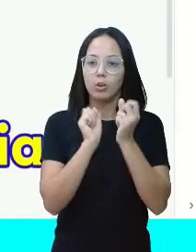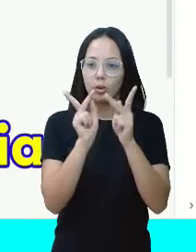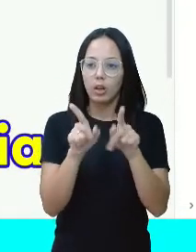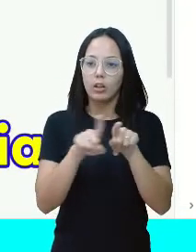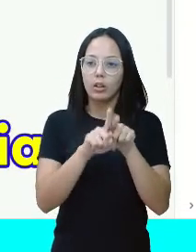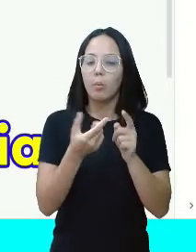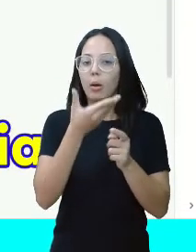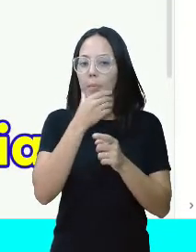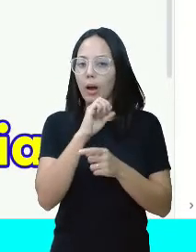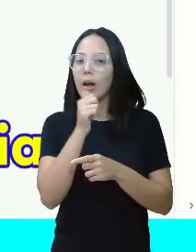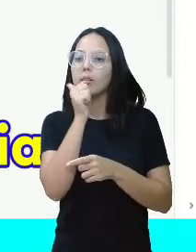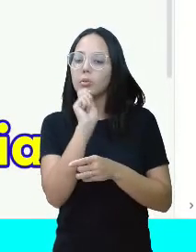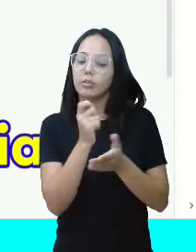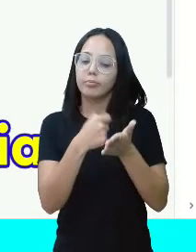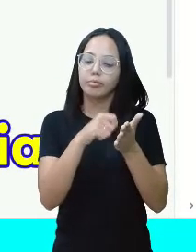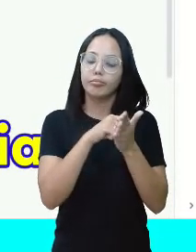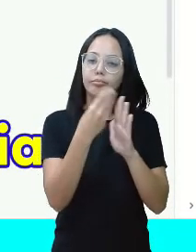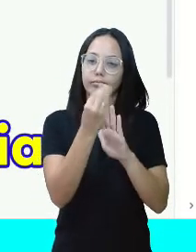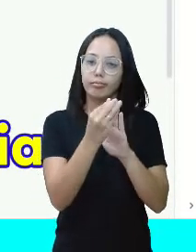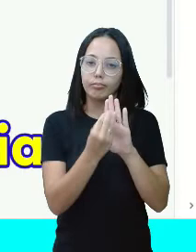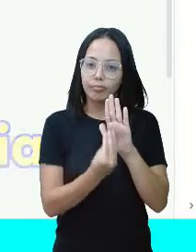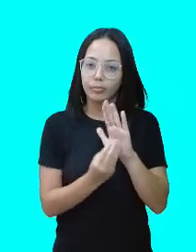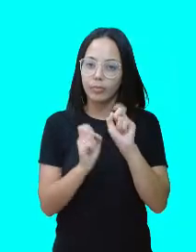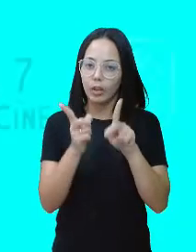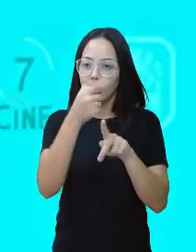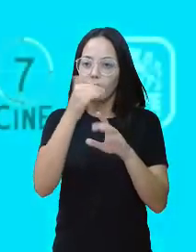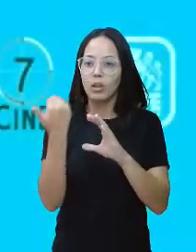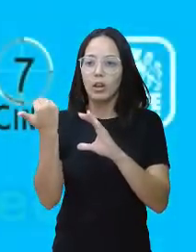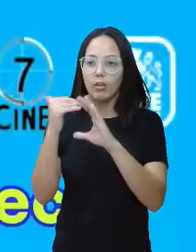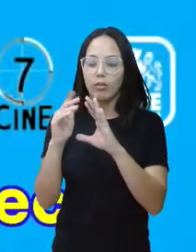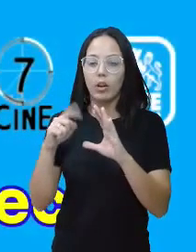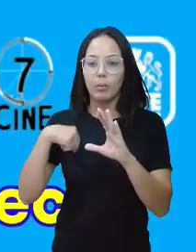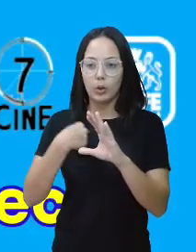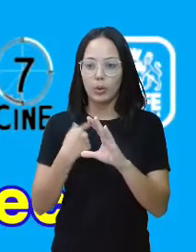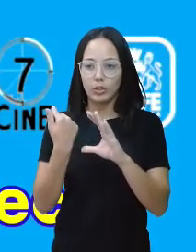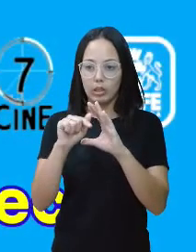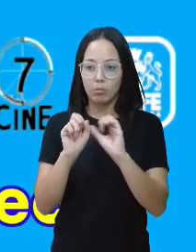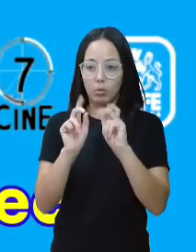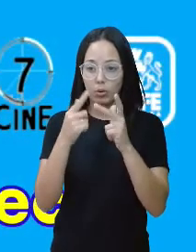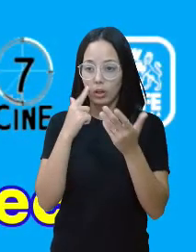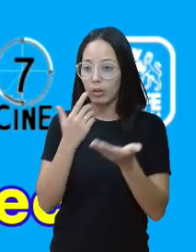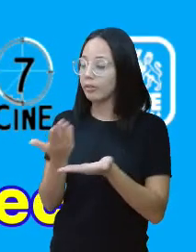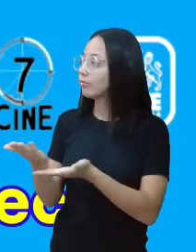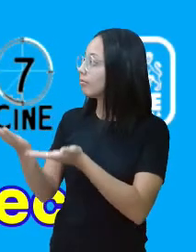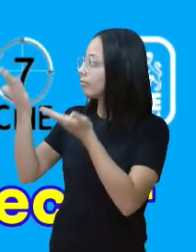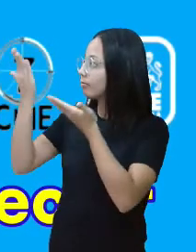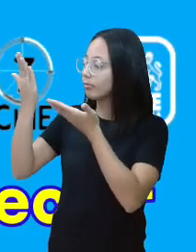os seus responsáveis irão preenchê-la e você vai enviar para o nosso e-mail, o